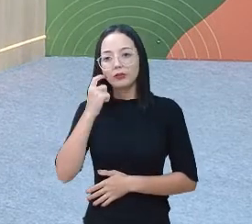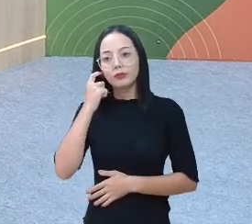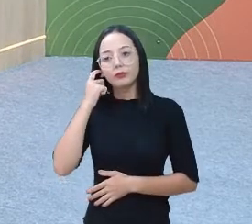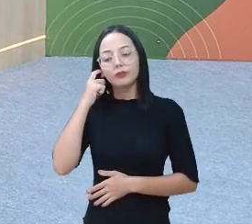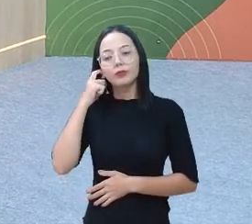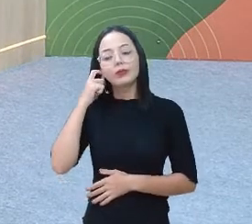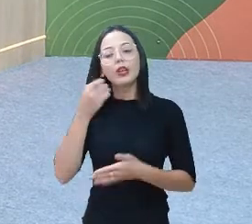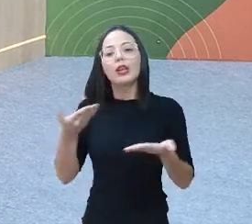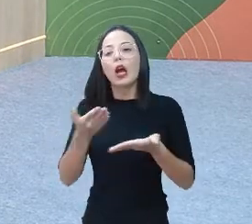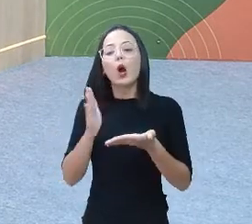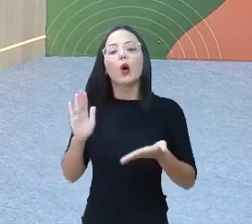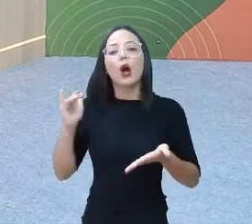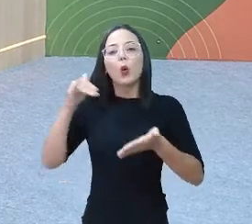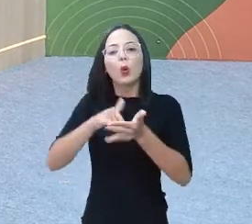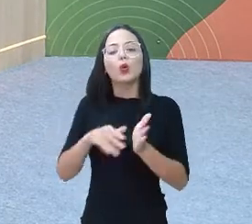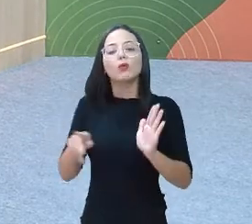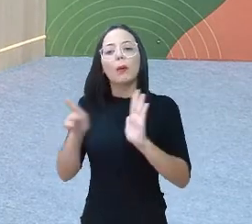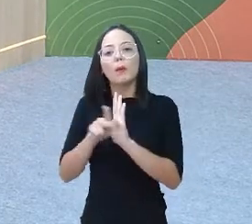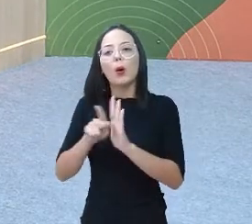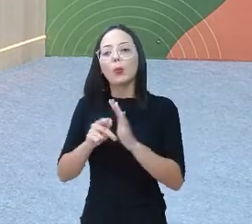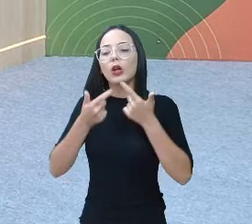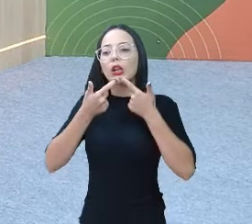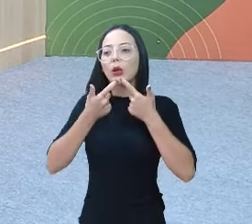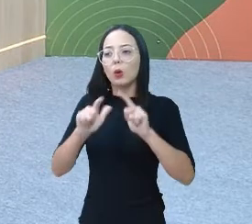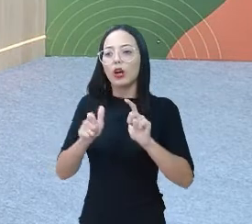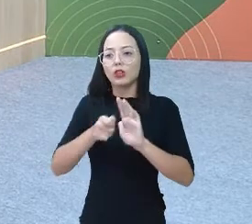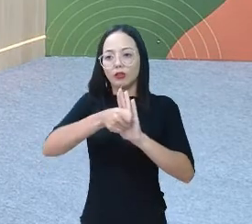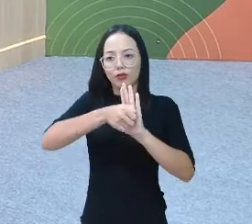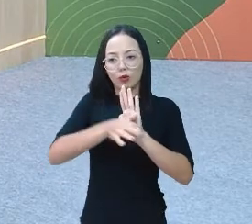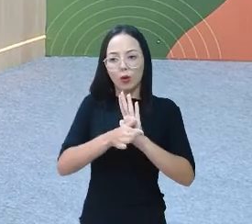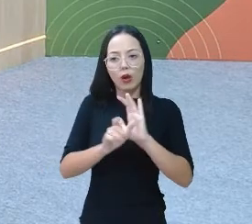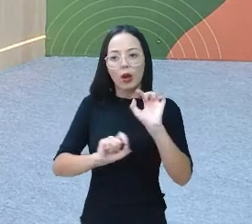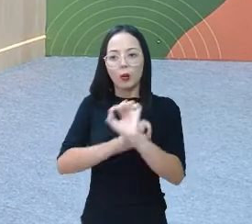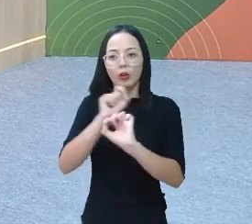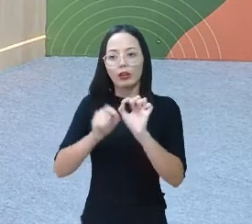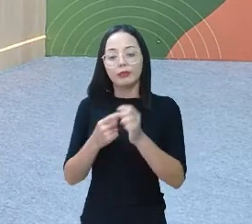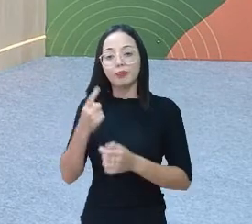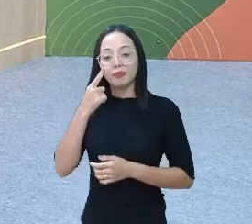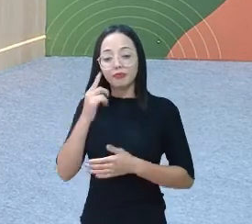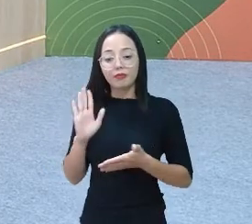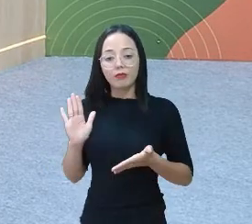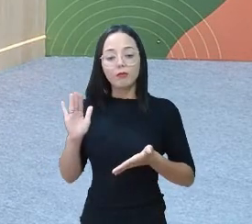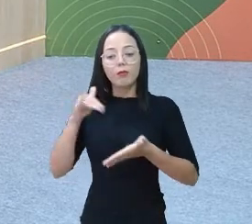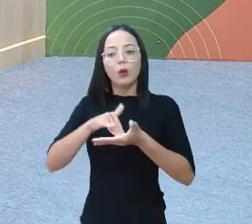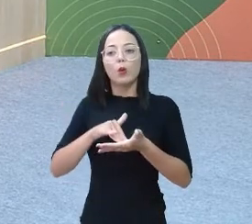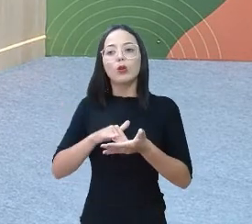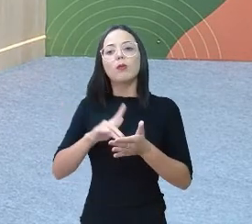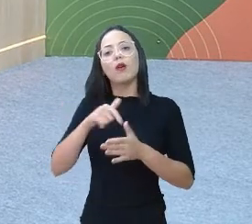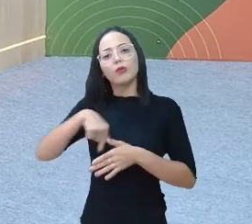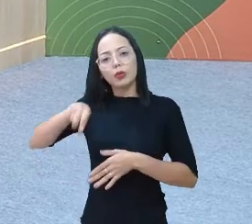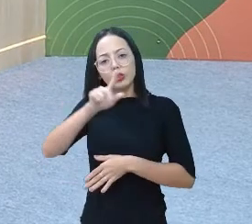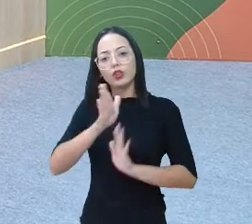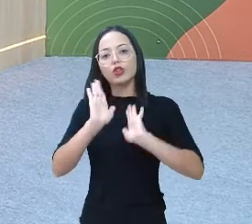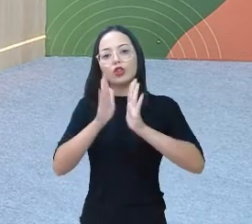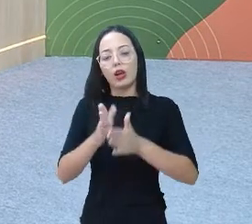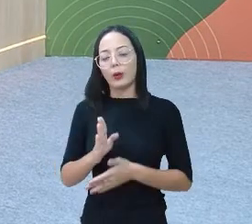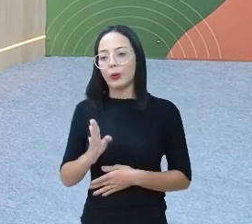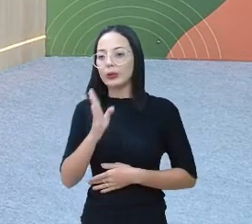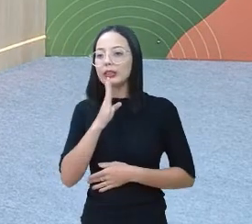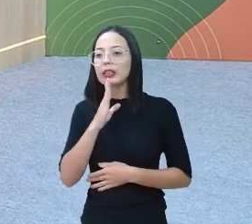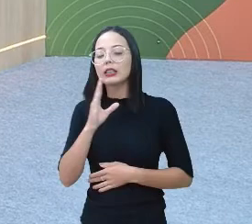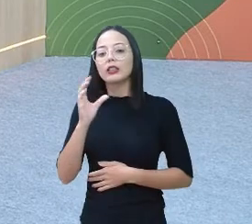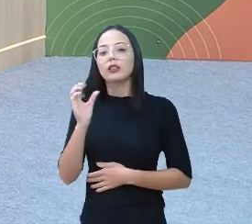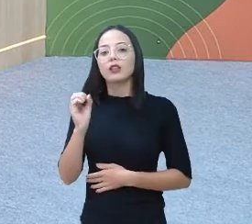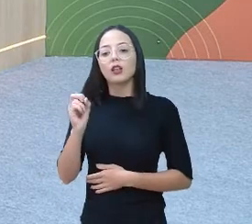E a última figura de som aqui, para a gente ver todas elas. A última figura é bem conhecida por vocês, é